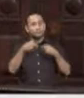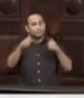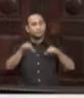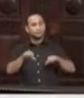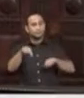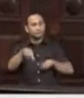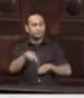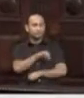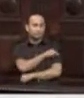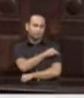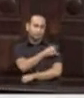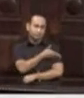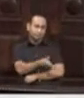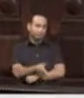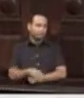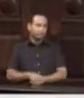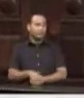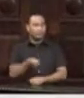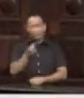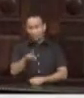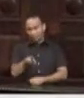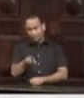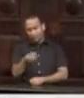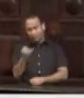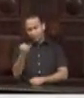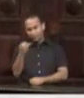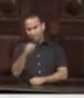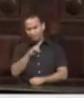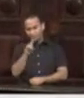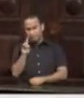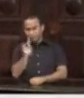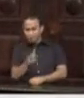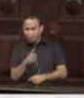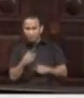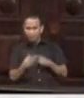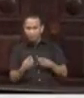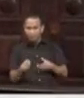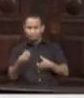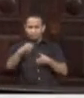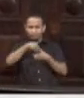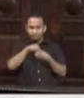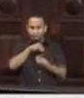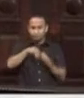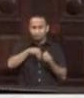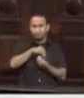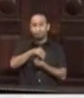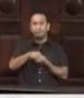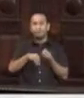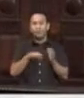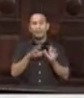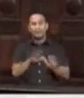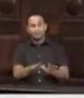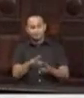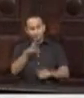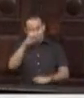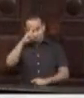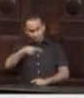Rio de Janeiro. Ele é fundamental não só porque ele está inserido no bojo das